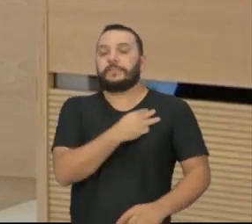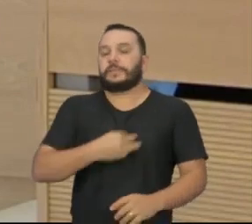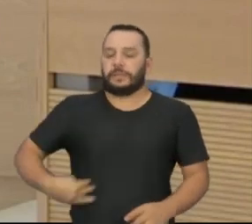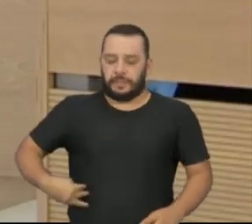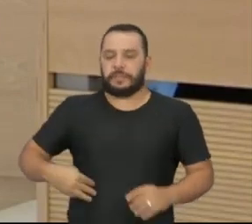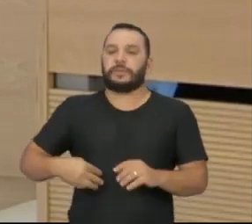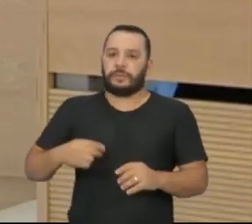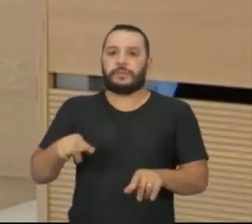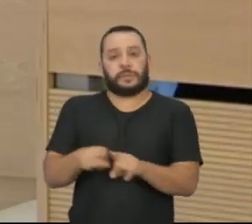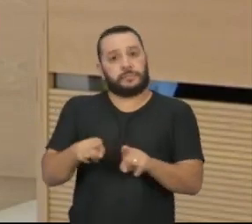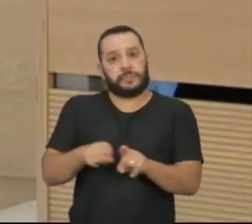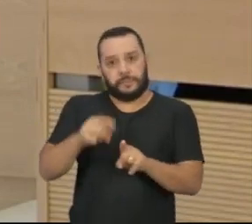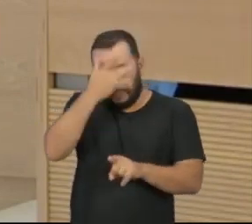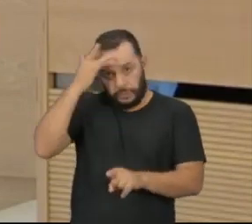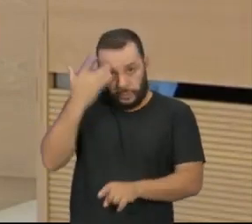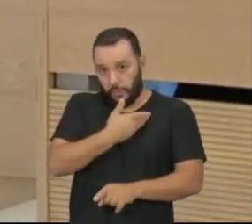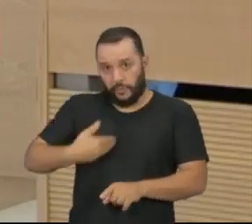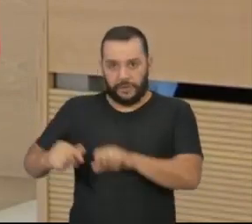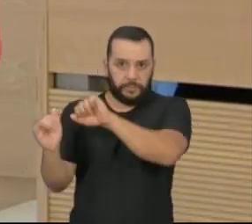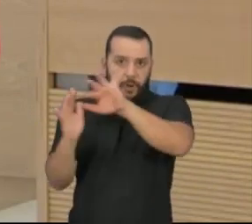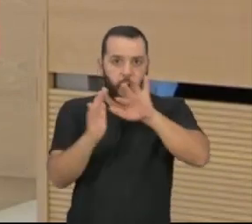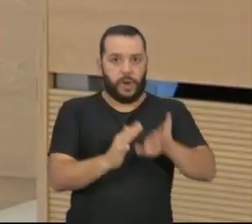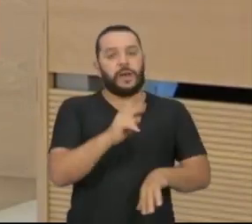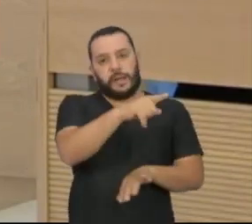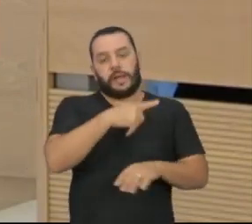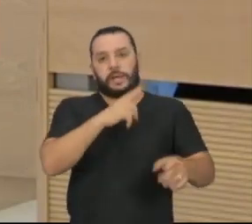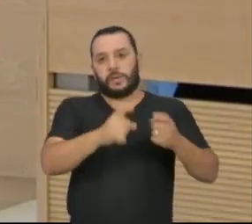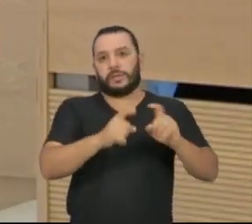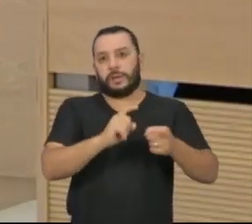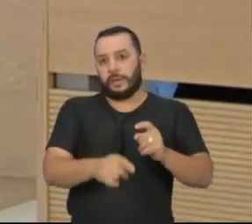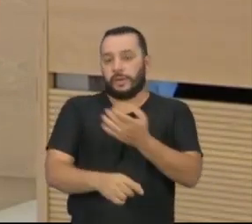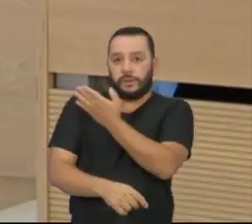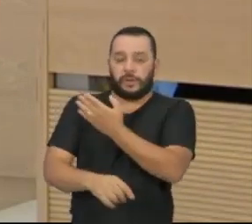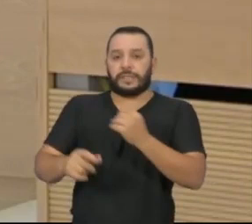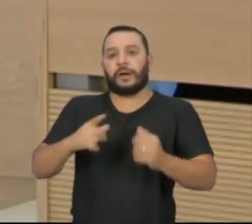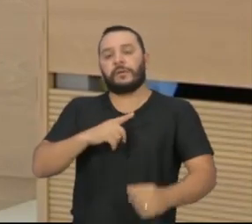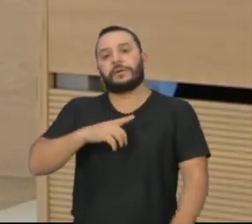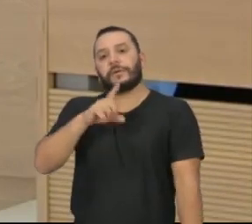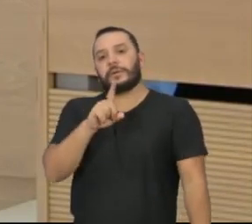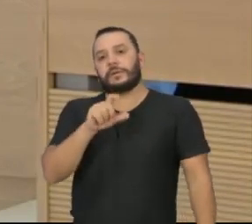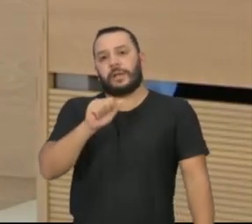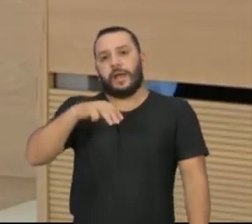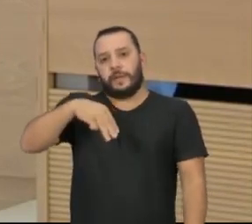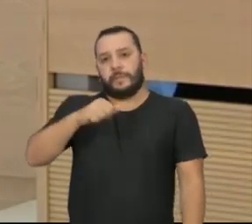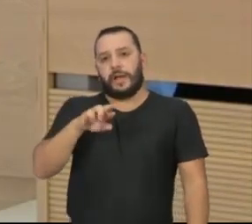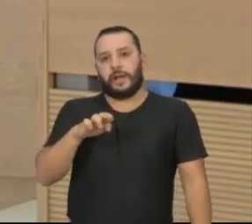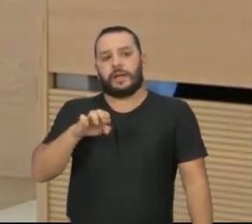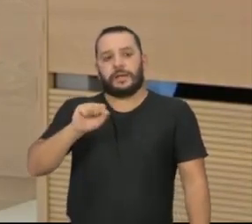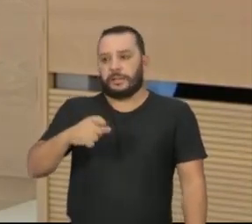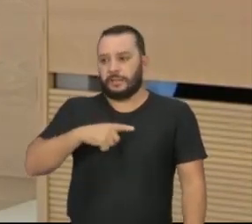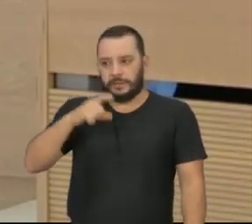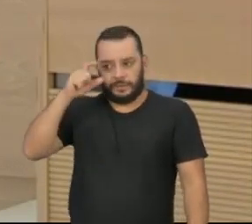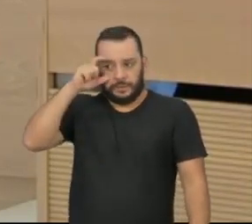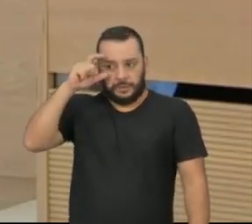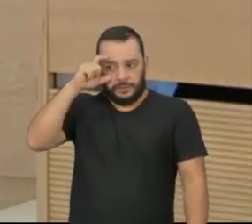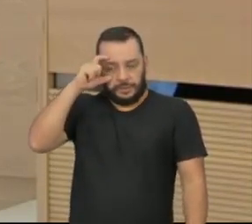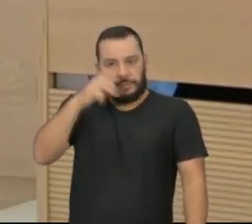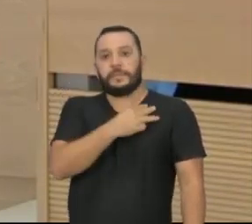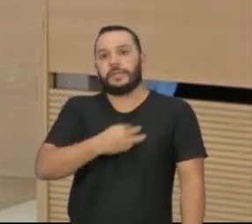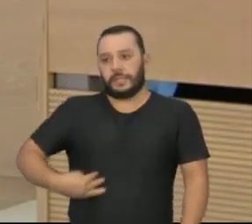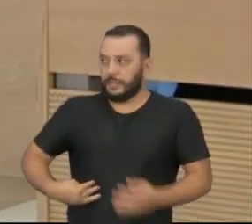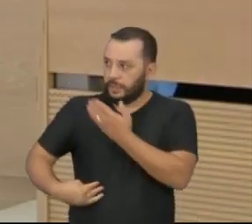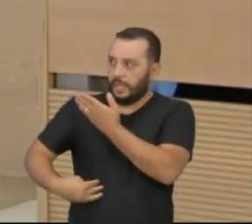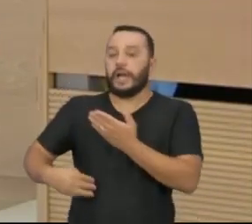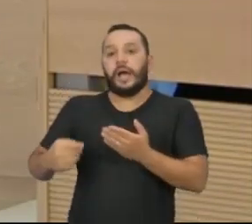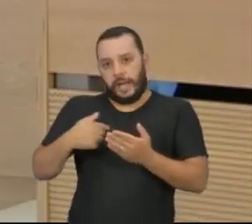da área de direitos humanos participam da reunião. A ministra da Mulher, da Família e dos Direitos Humanos, pastora Damares Alves, vai chefiar